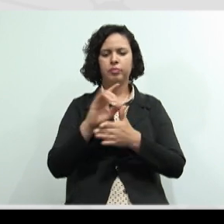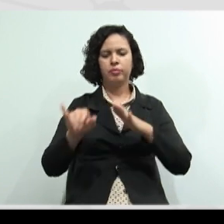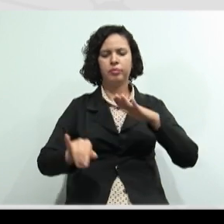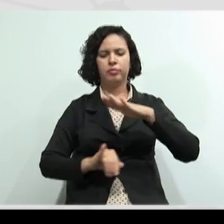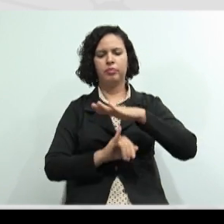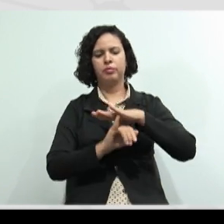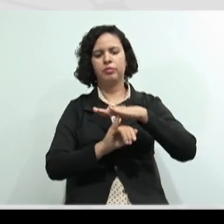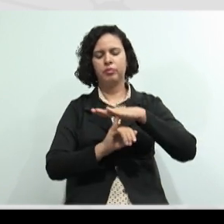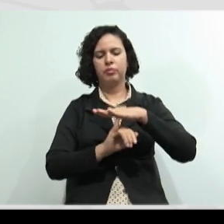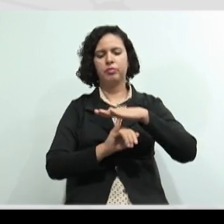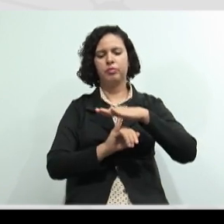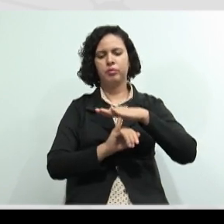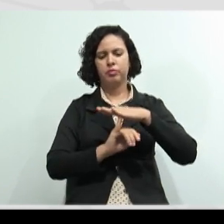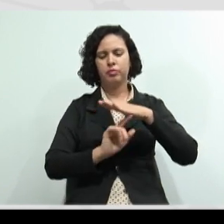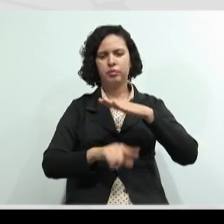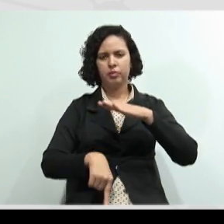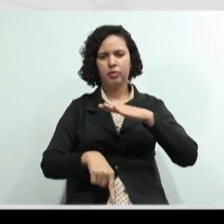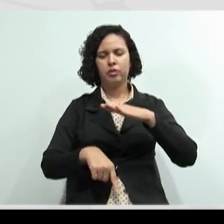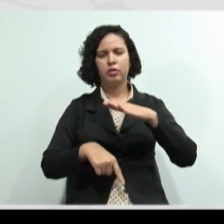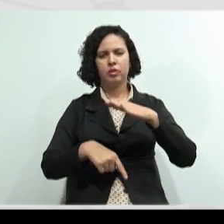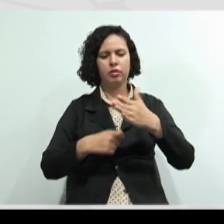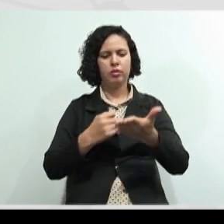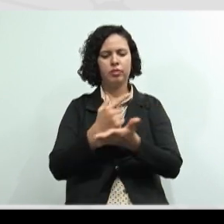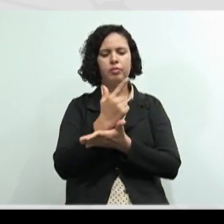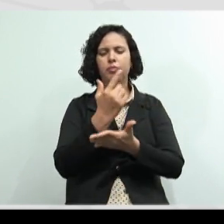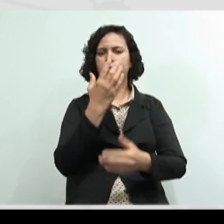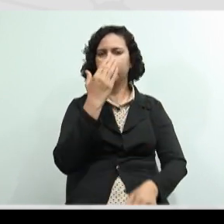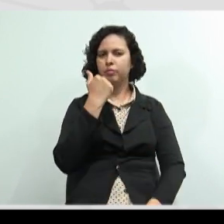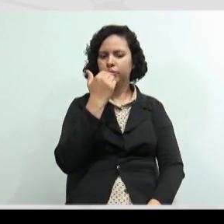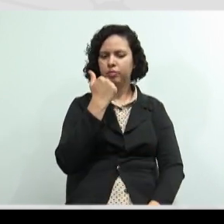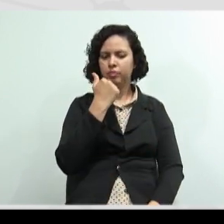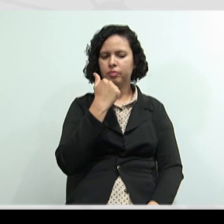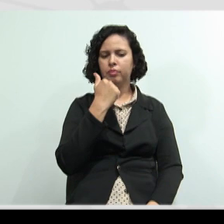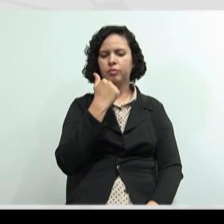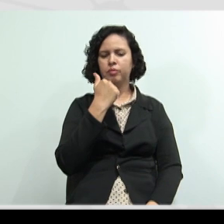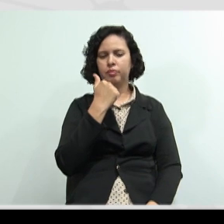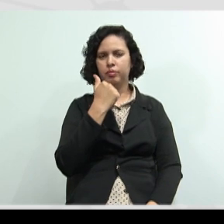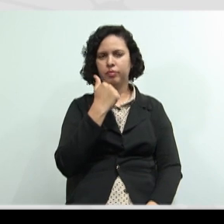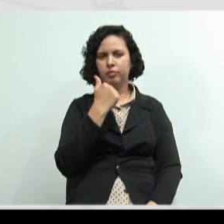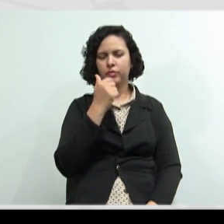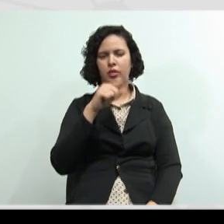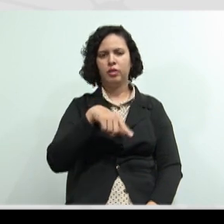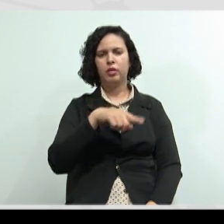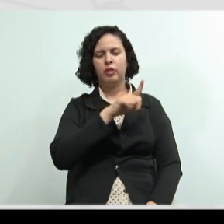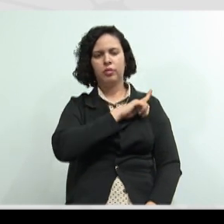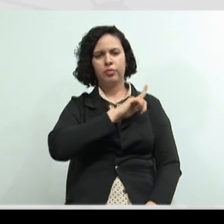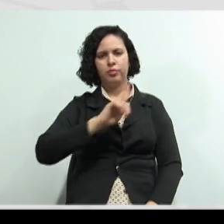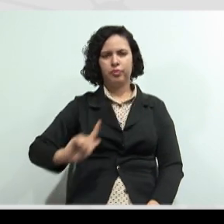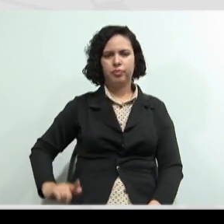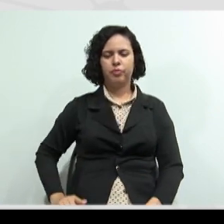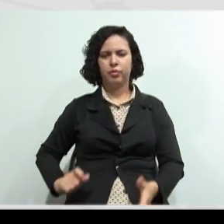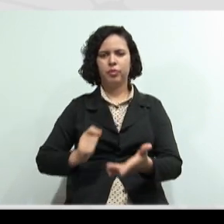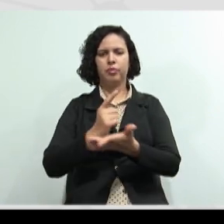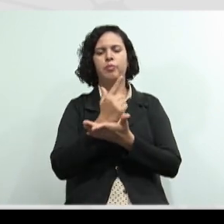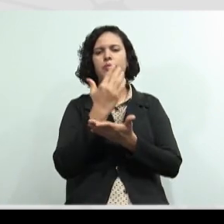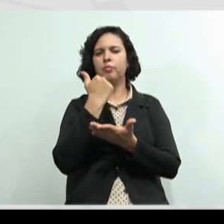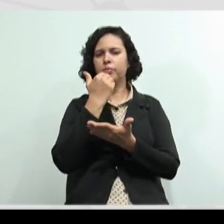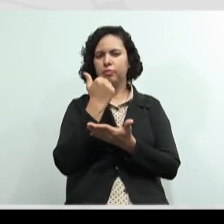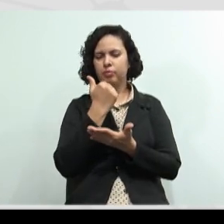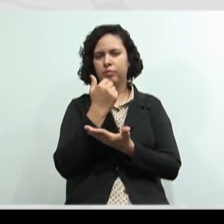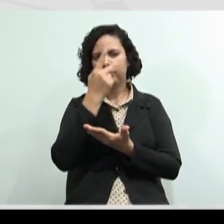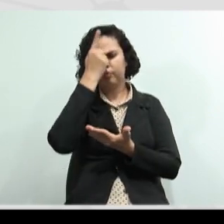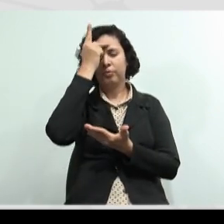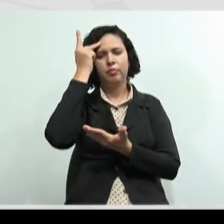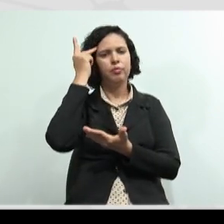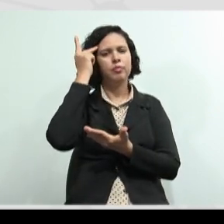como o Programa de Aquisição de Alimentos, esses programas são pelo meio dos quais o governo adquire alimentos de pessoas,